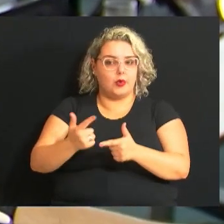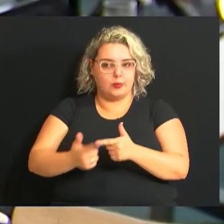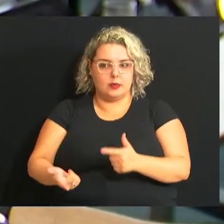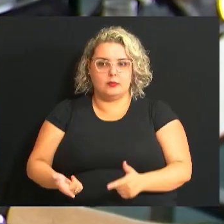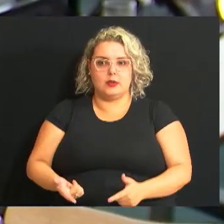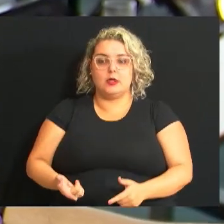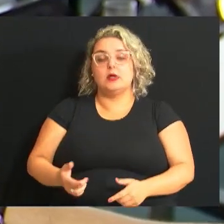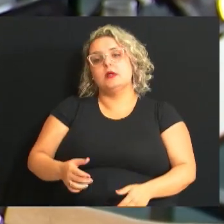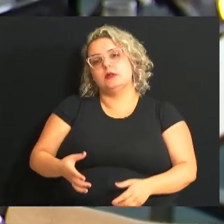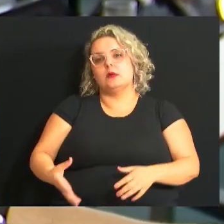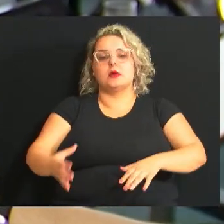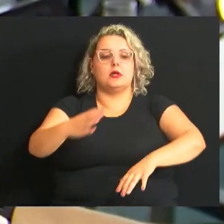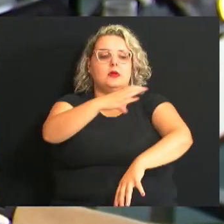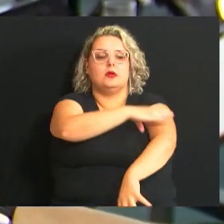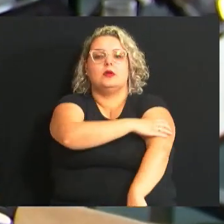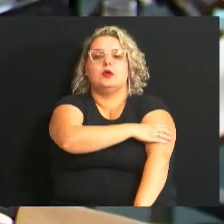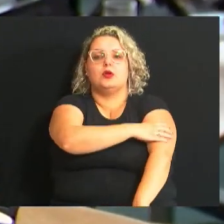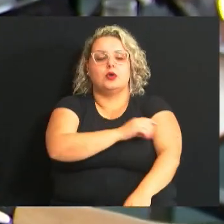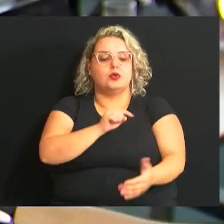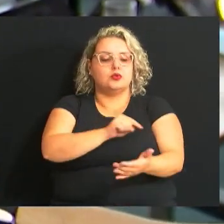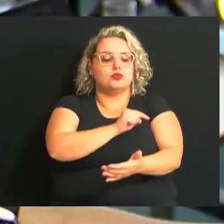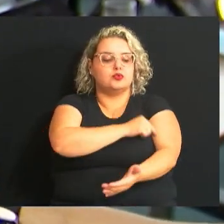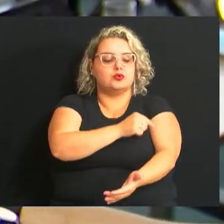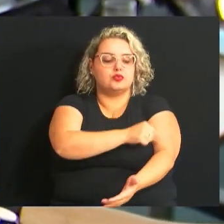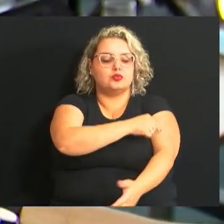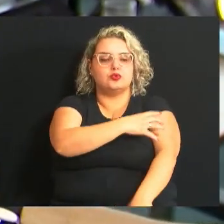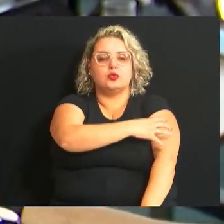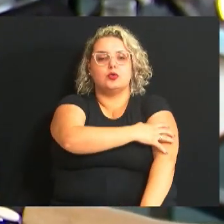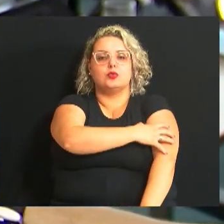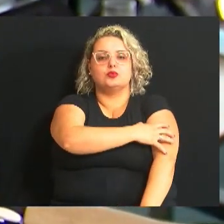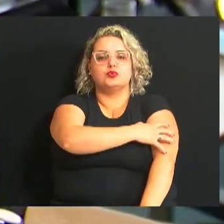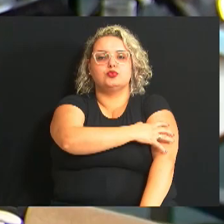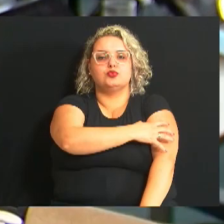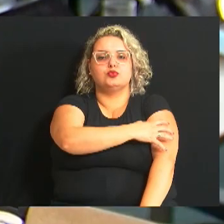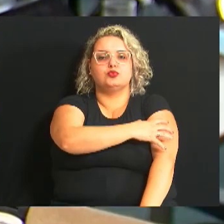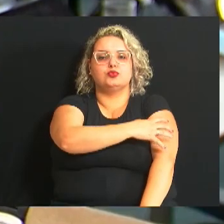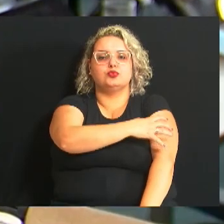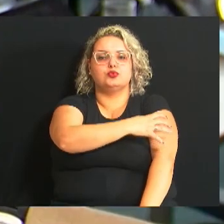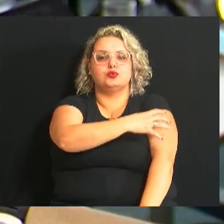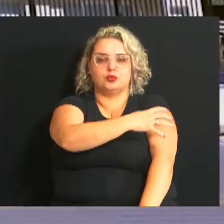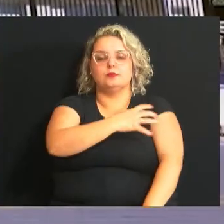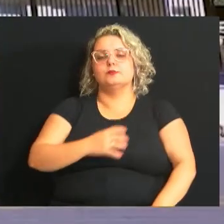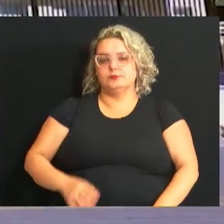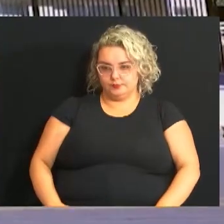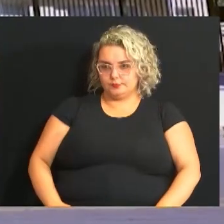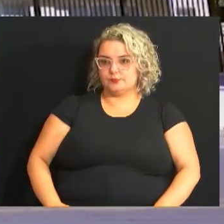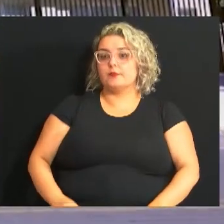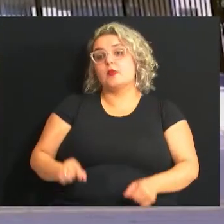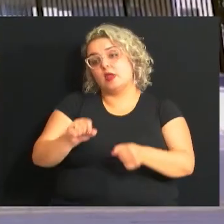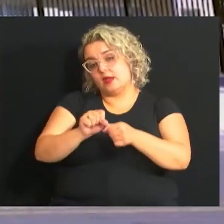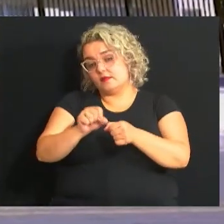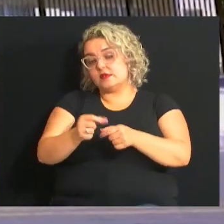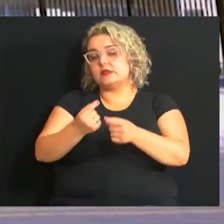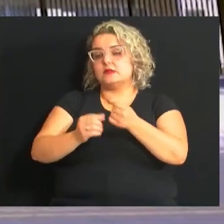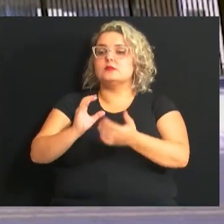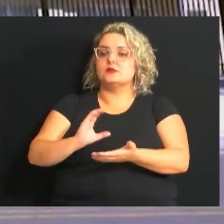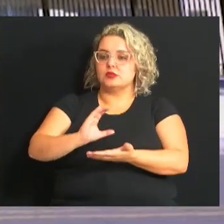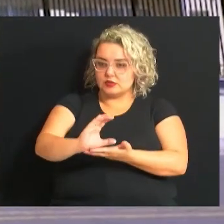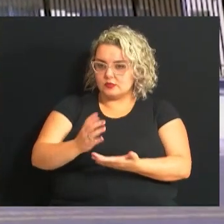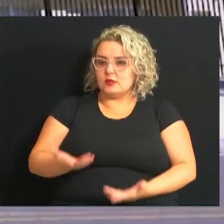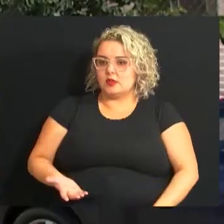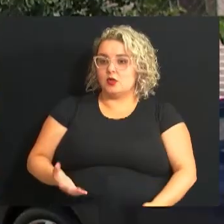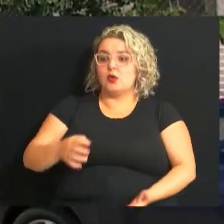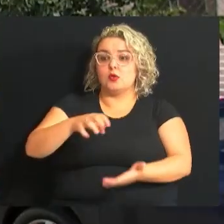fizemos isso, fizemos essa escuta e a partir dessa escuta nós destinamos as emendas impositivas da saúde. Os centros de saúde